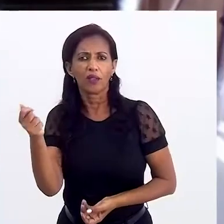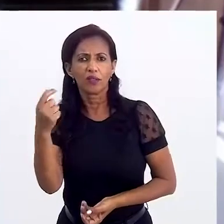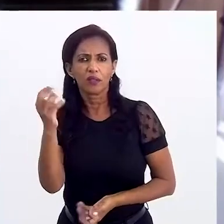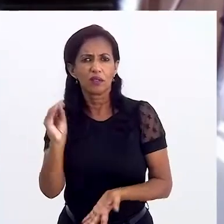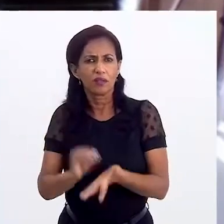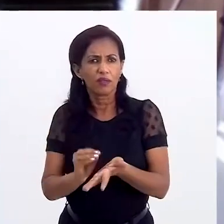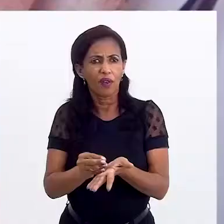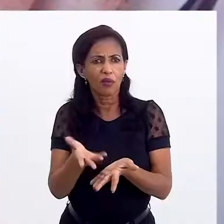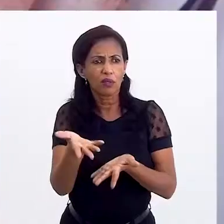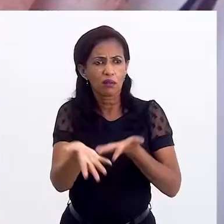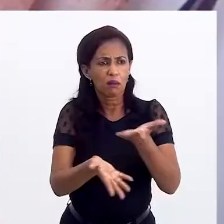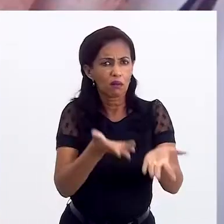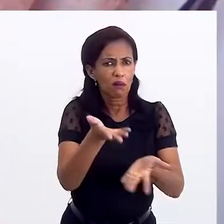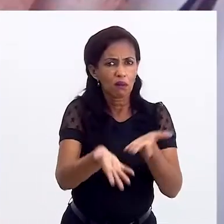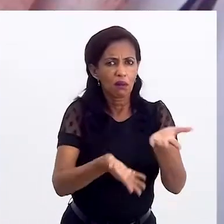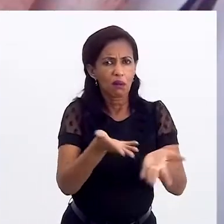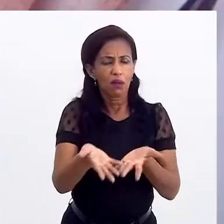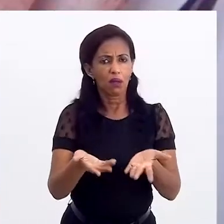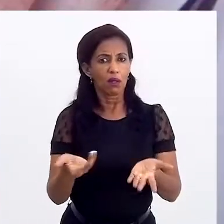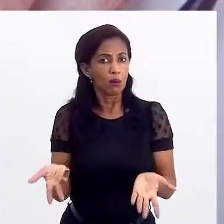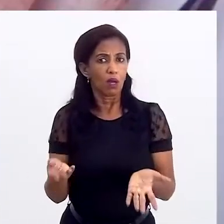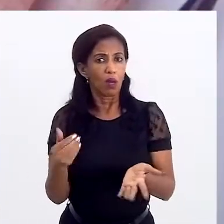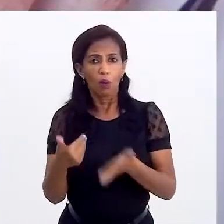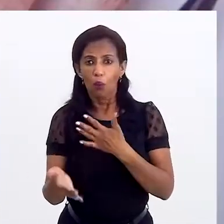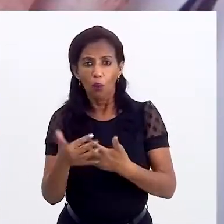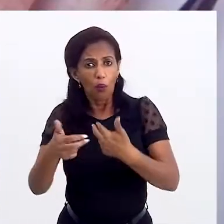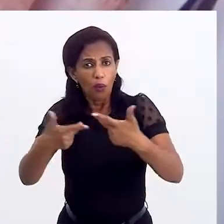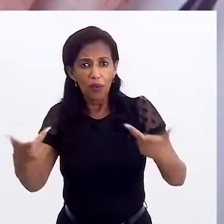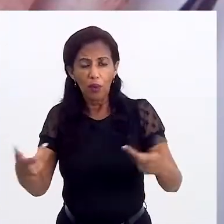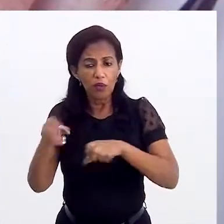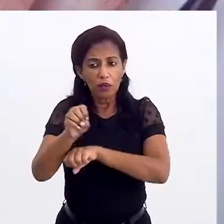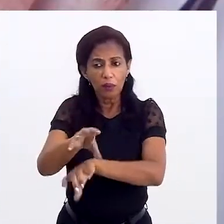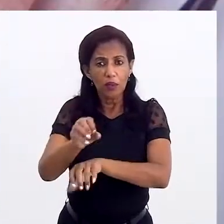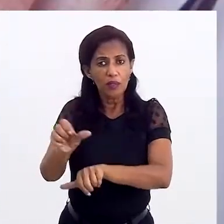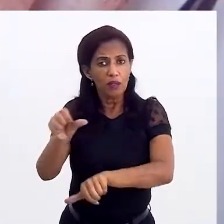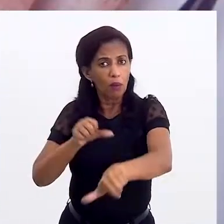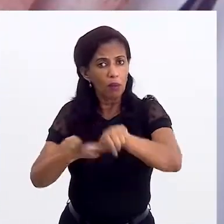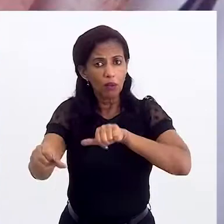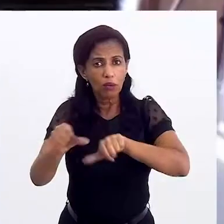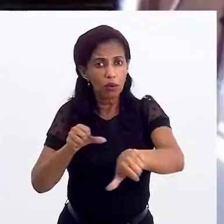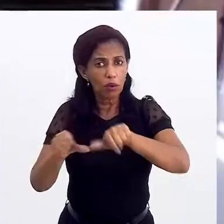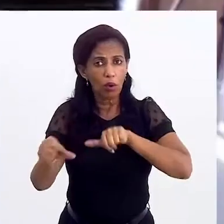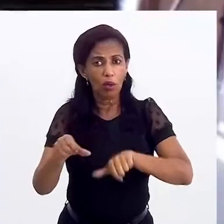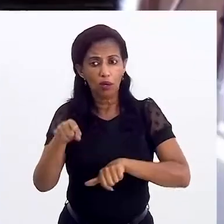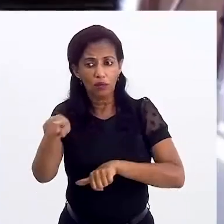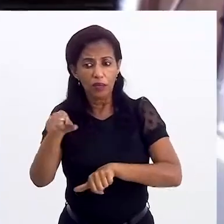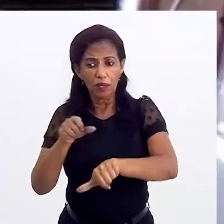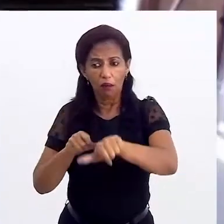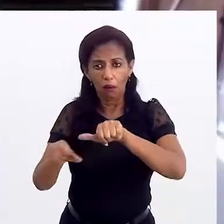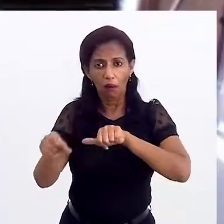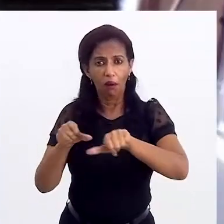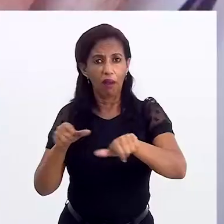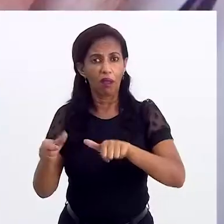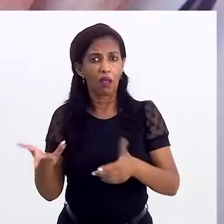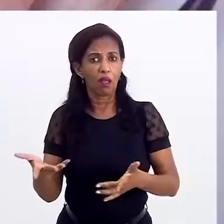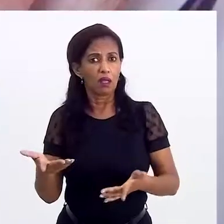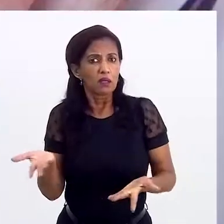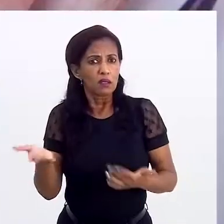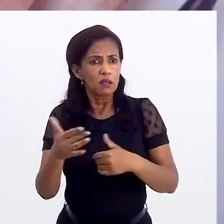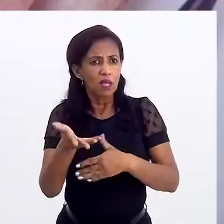sem afetividade? Como ensinar qualquer coisa, fazer qualquer... Porque o ensino é uma troca, né? Você ensina,